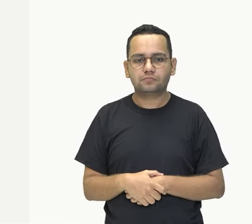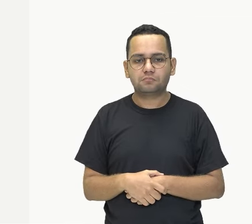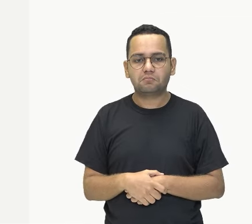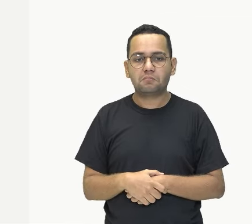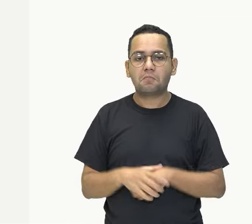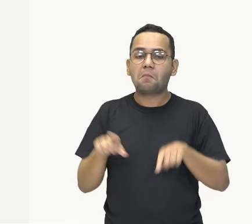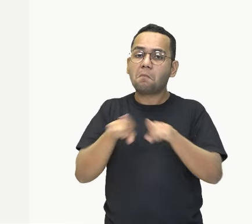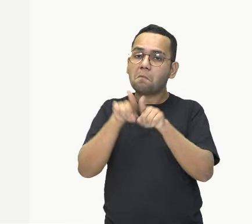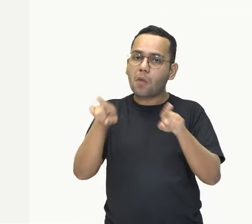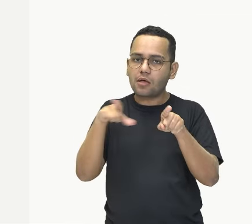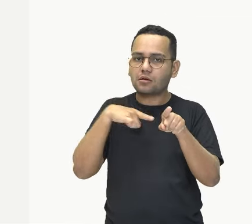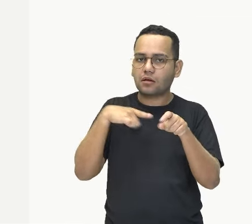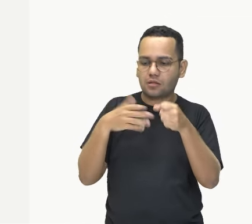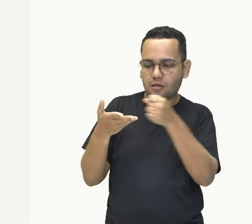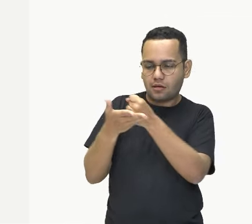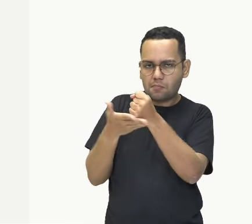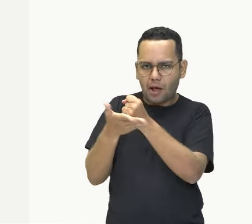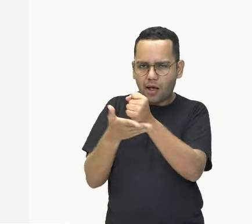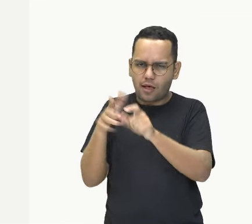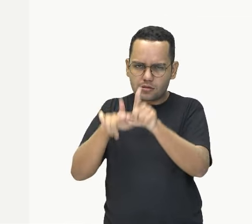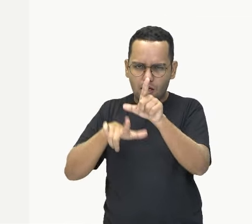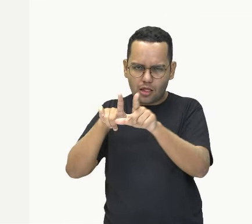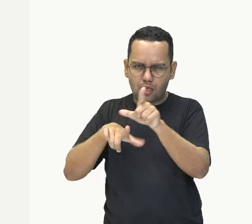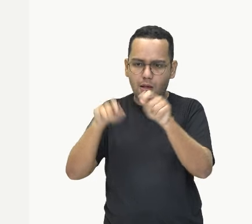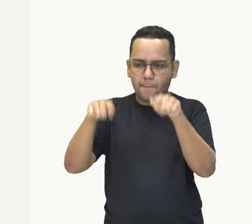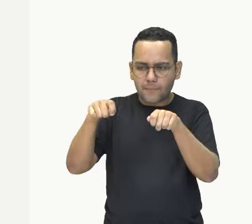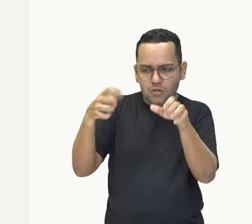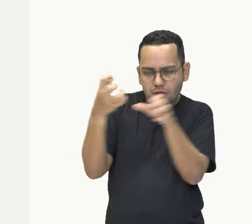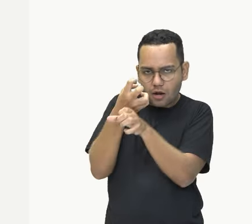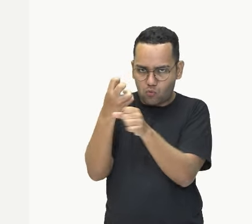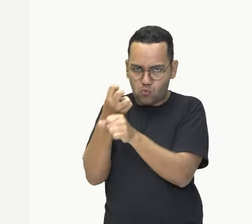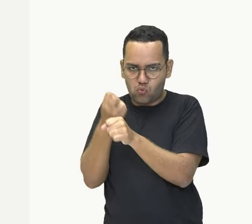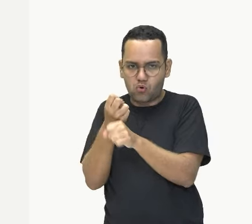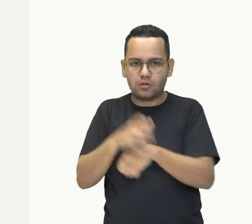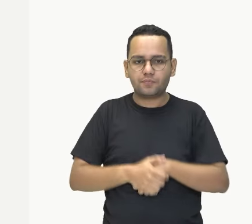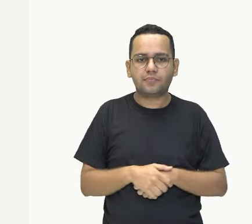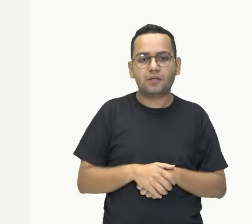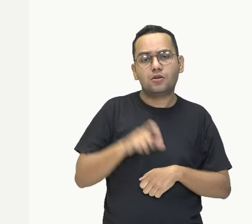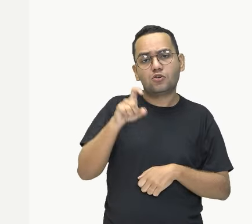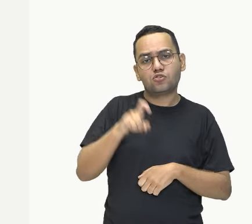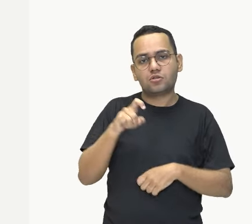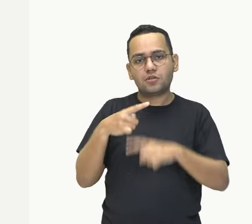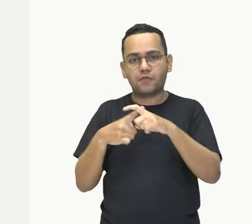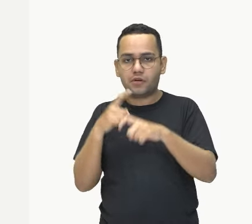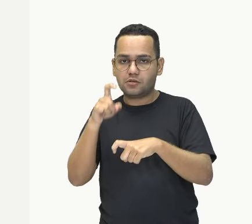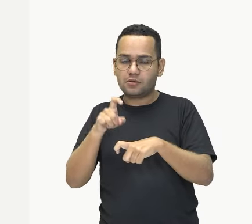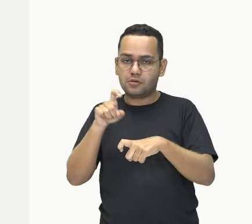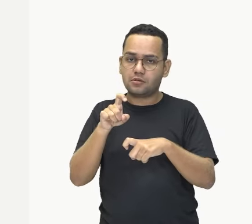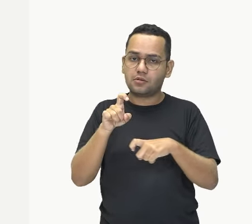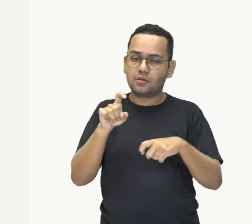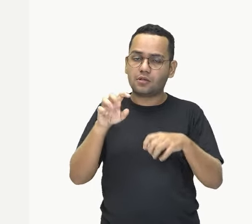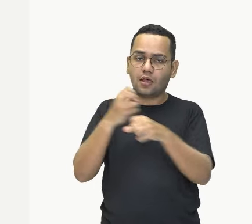mesma base, eu posso fazer os cálculos. Ó. X vezes x, x ao